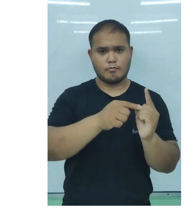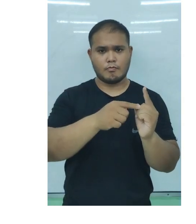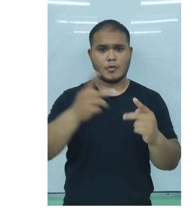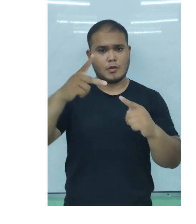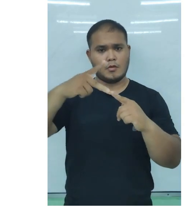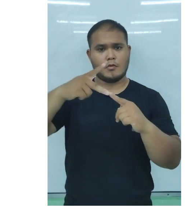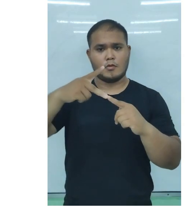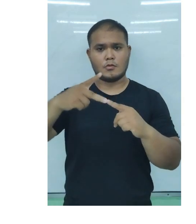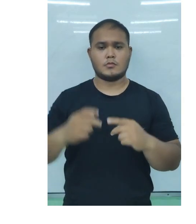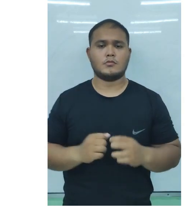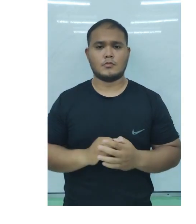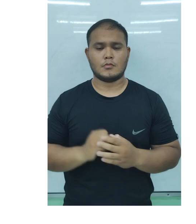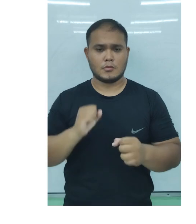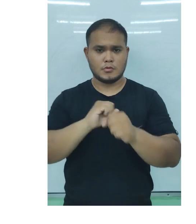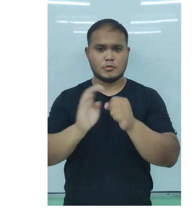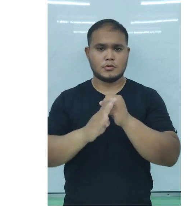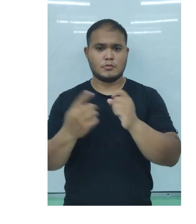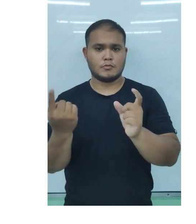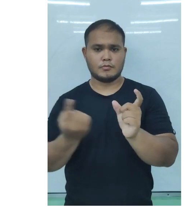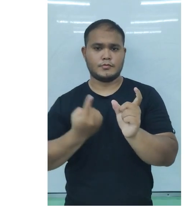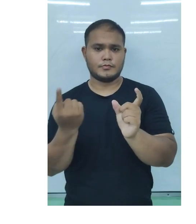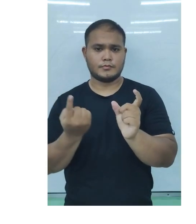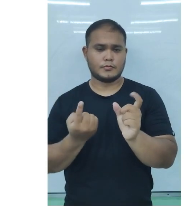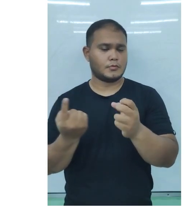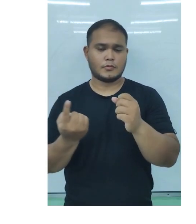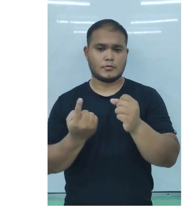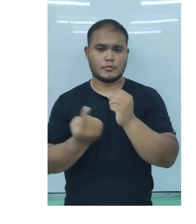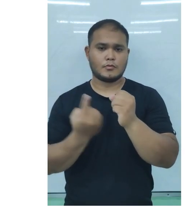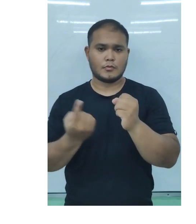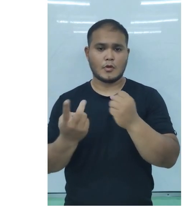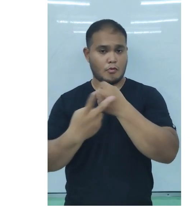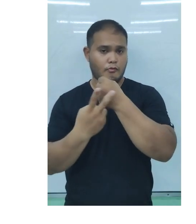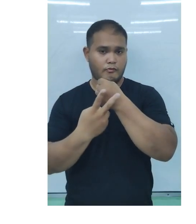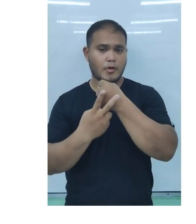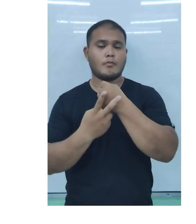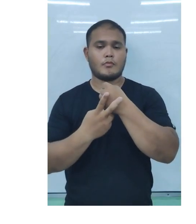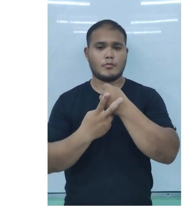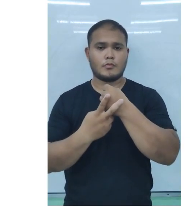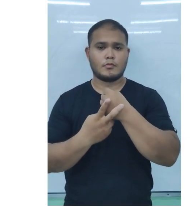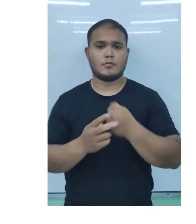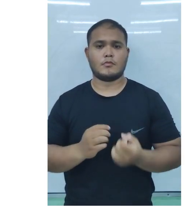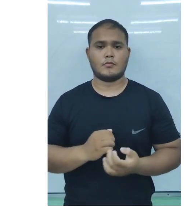do indicativo. A melhor moça está na ilha.